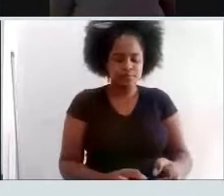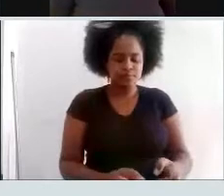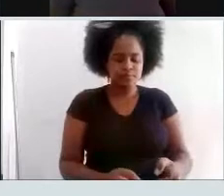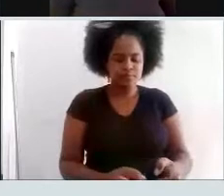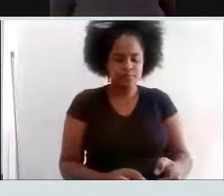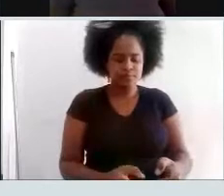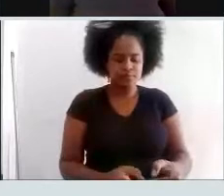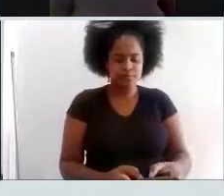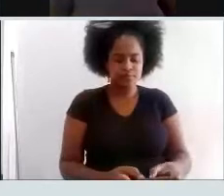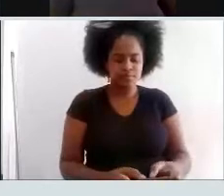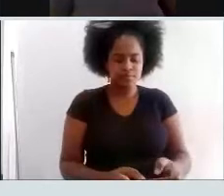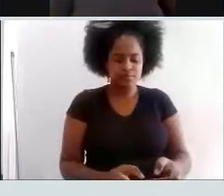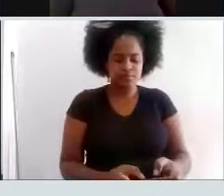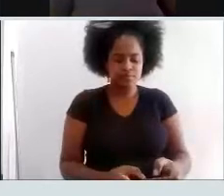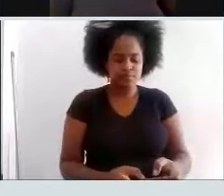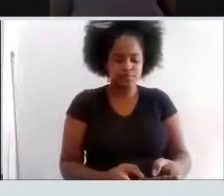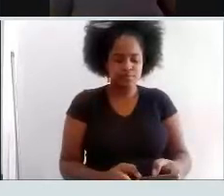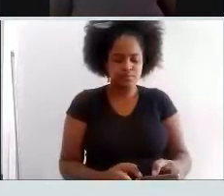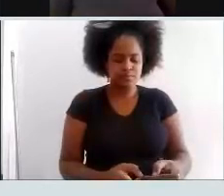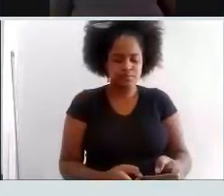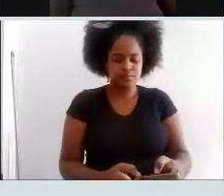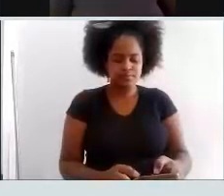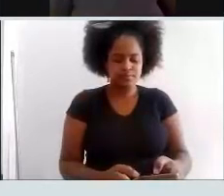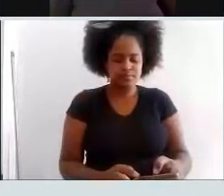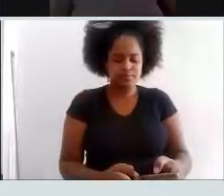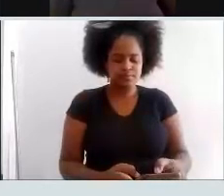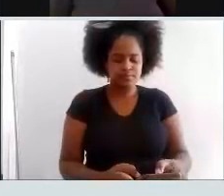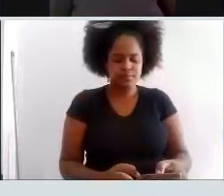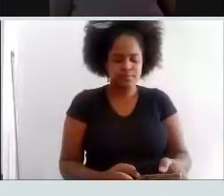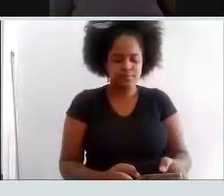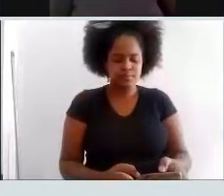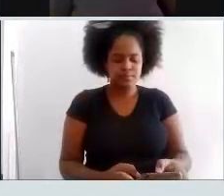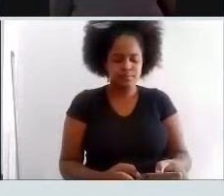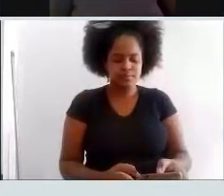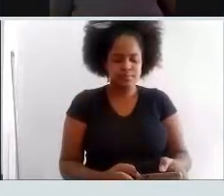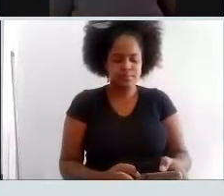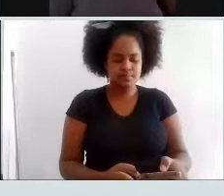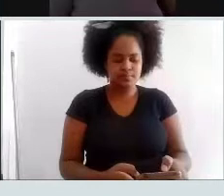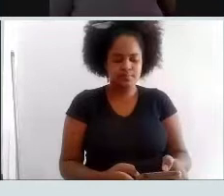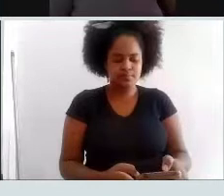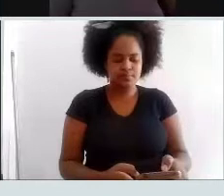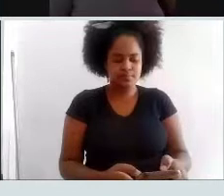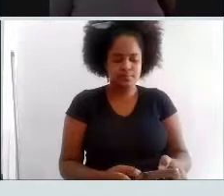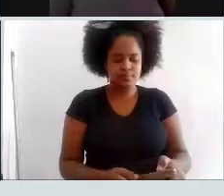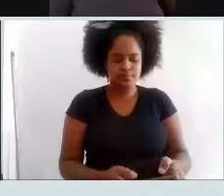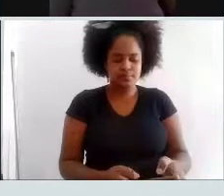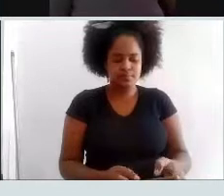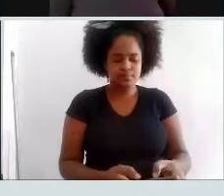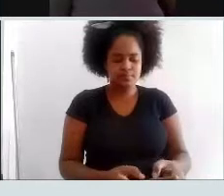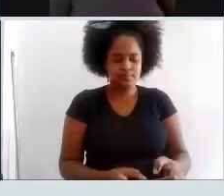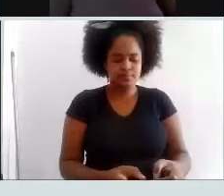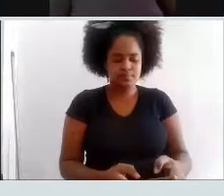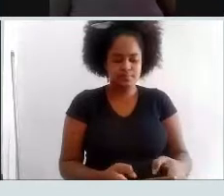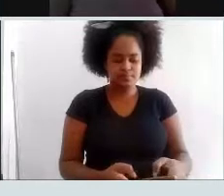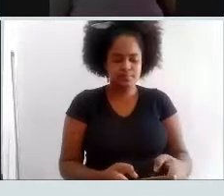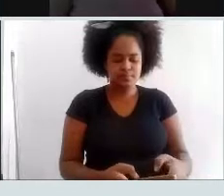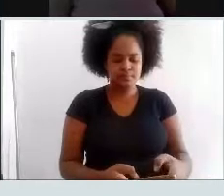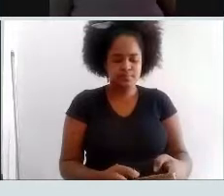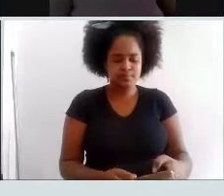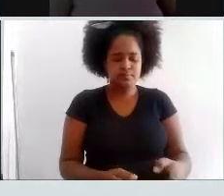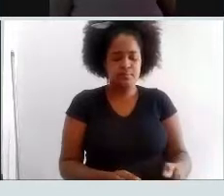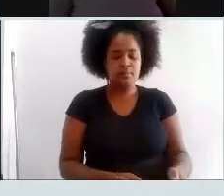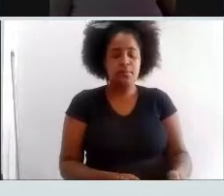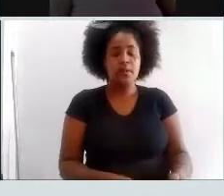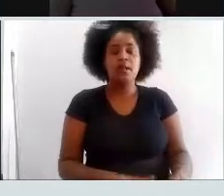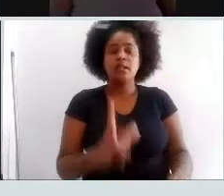lá e ter um tema e a gente escrever livremente, a gente tem sim um tipo textual, né, um